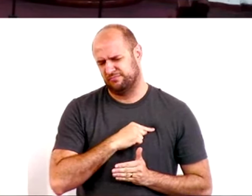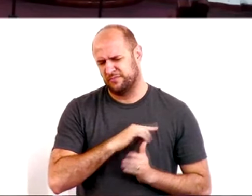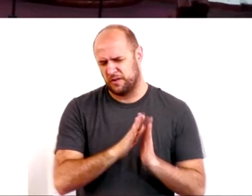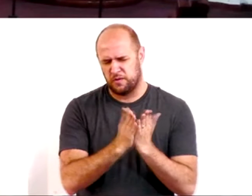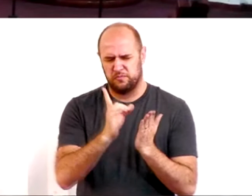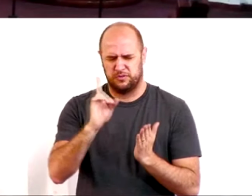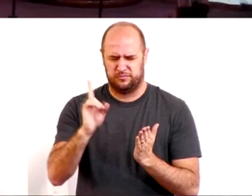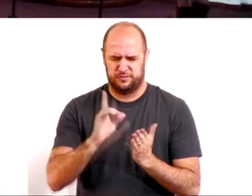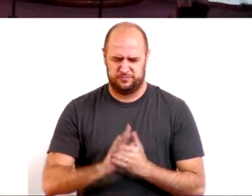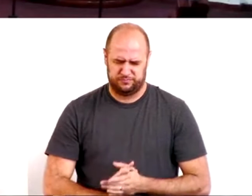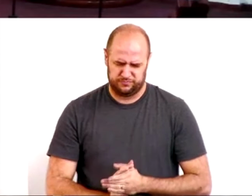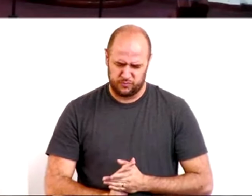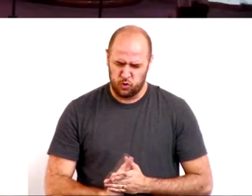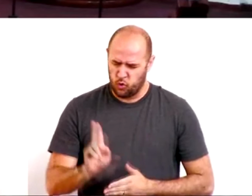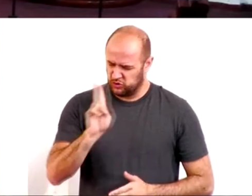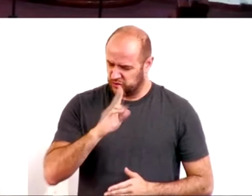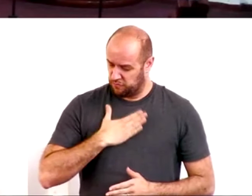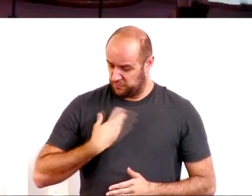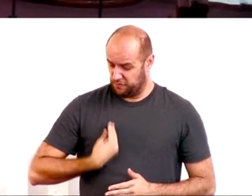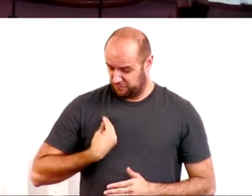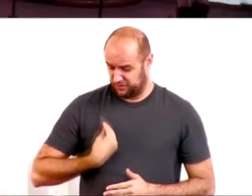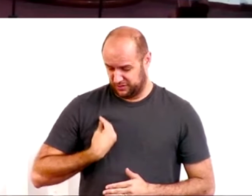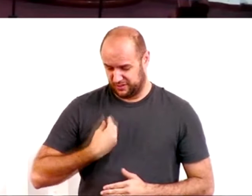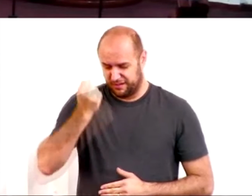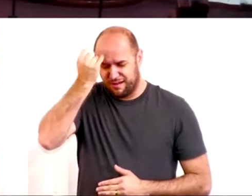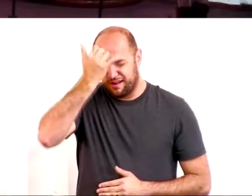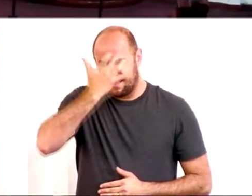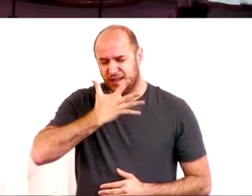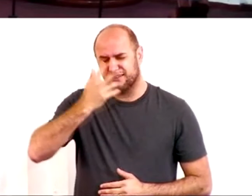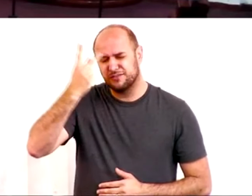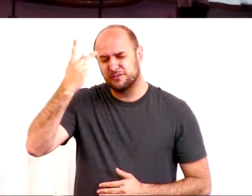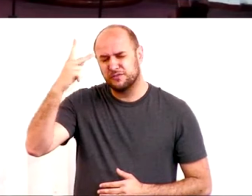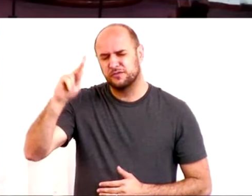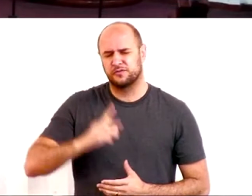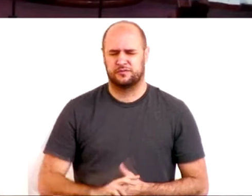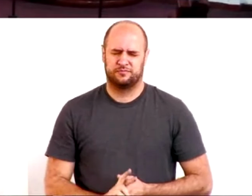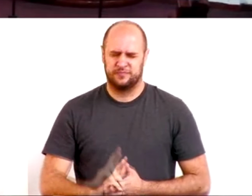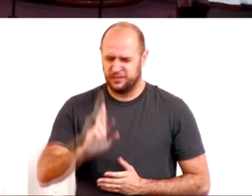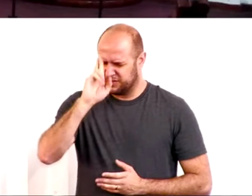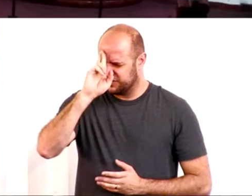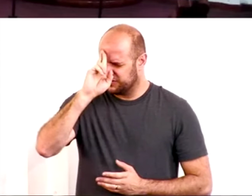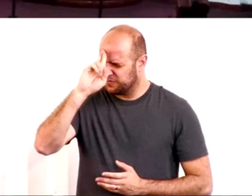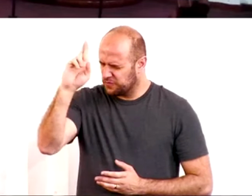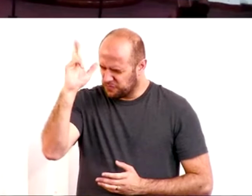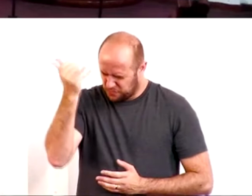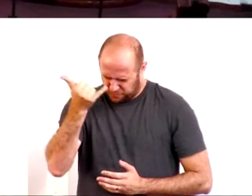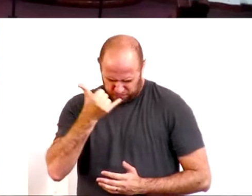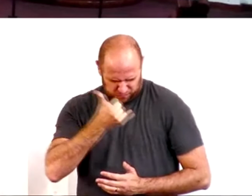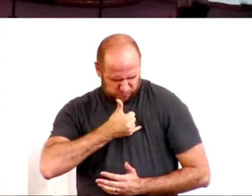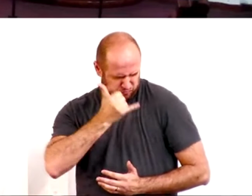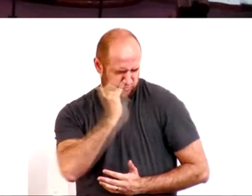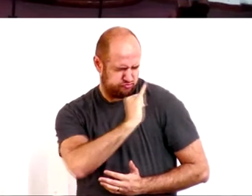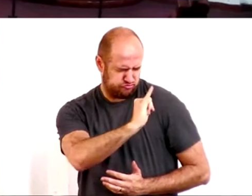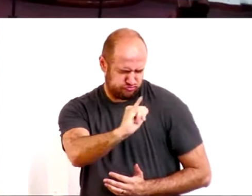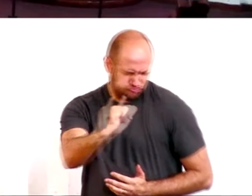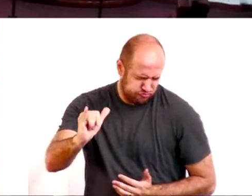Usa-me, ó Deus, por Tua graça, e que o Senhor fale profundamente aos nossos